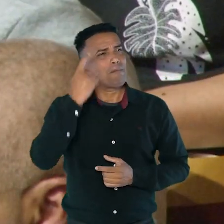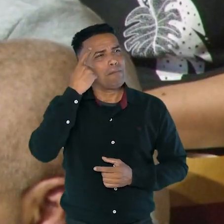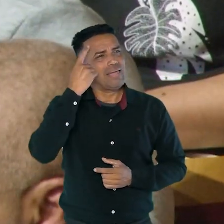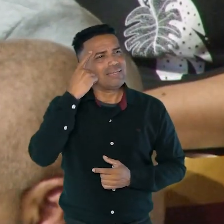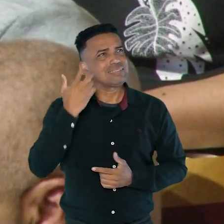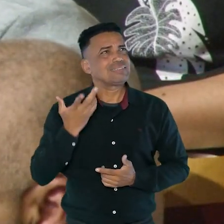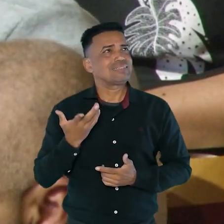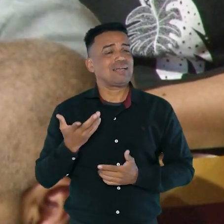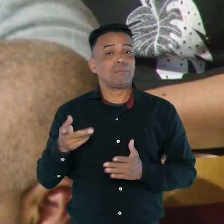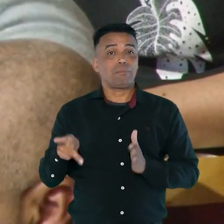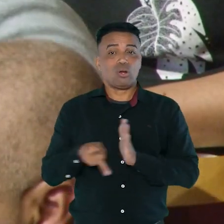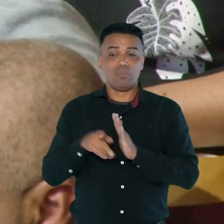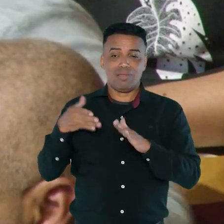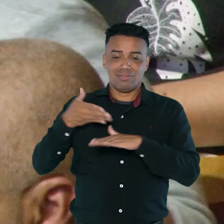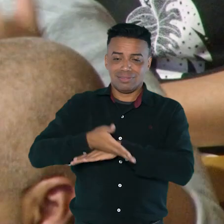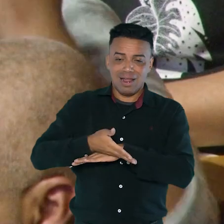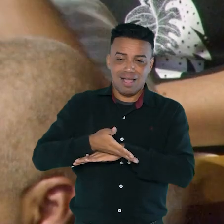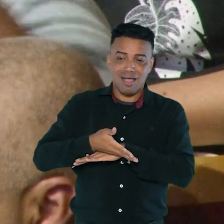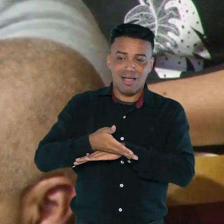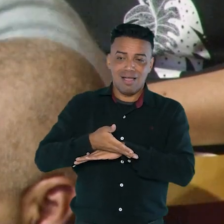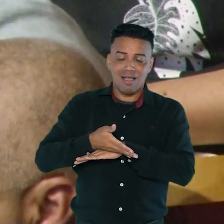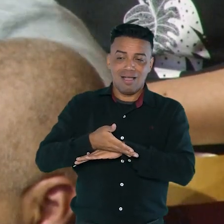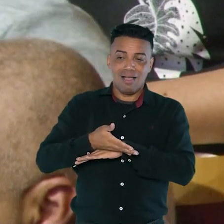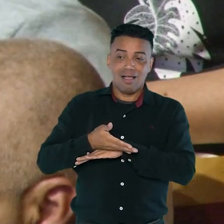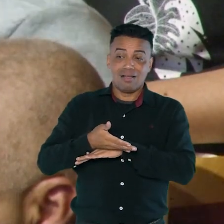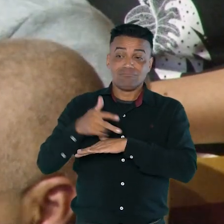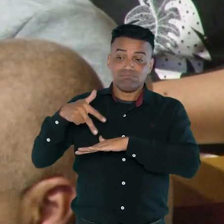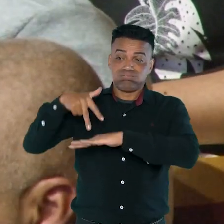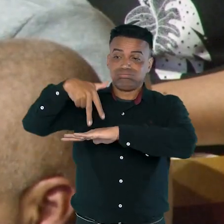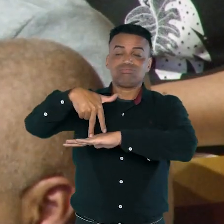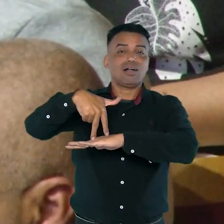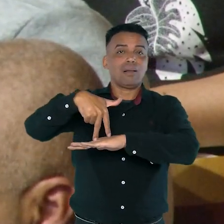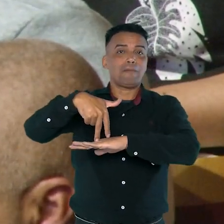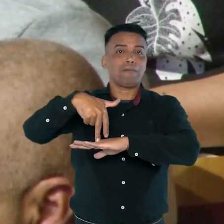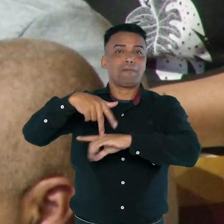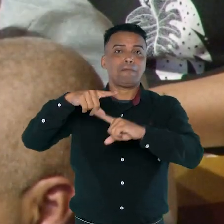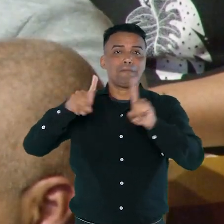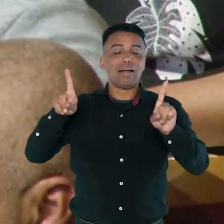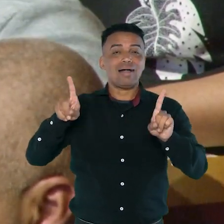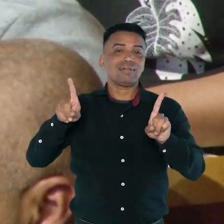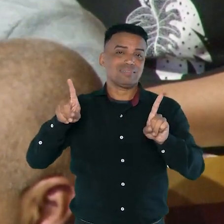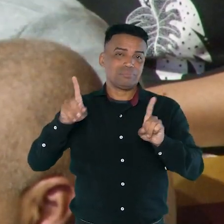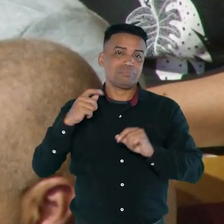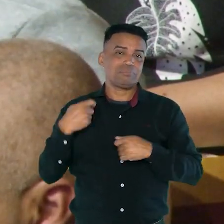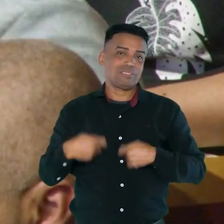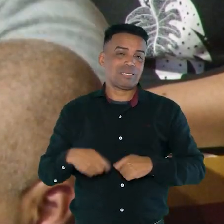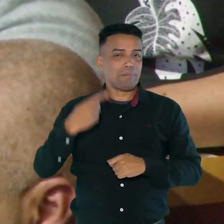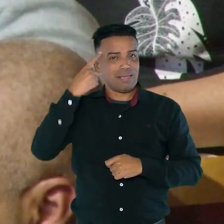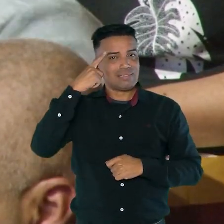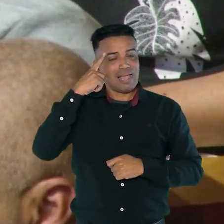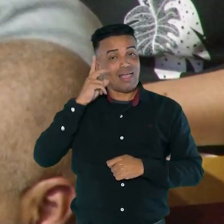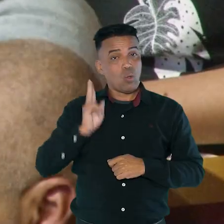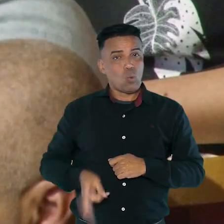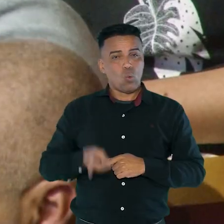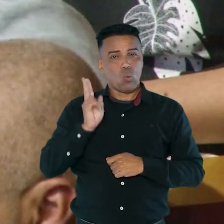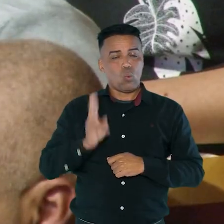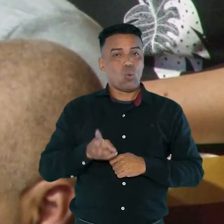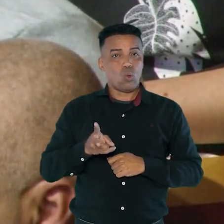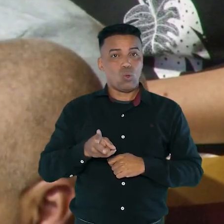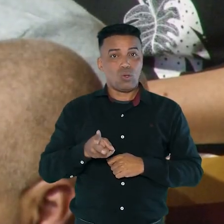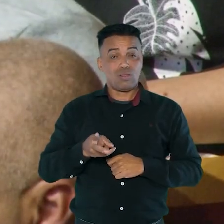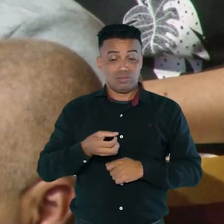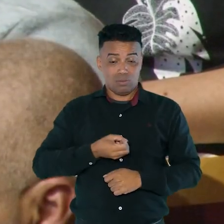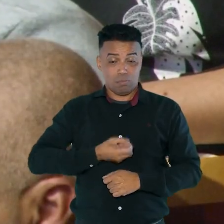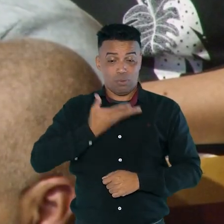sobre a questão de entrar nesses espaços e ocupar, mas a gente também tem que pensar no permanecer. Foi a poesia, foi a